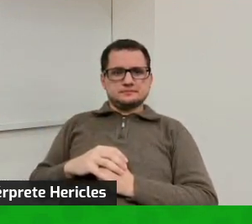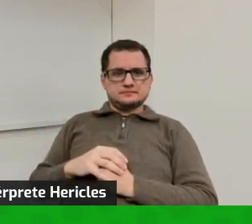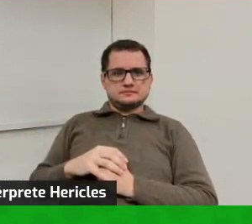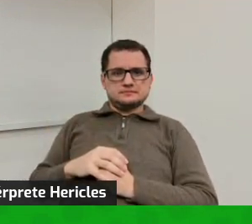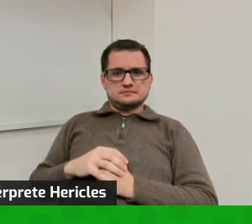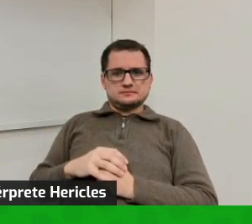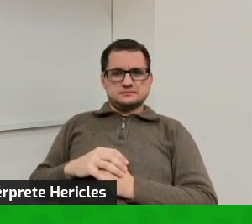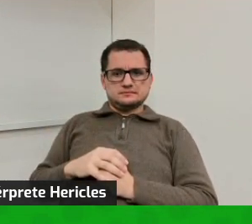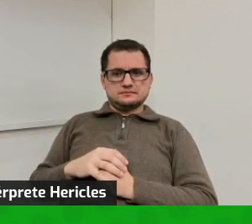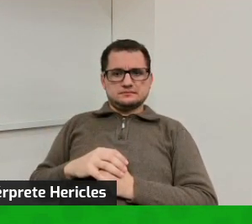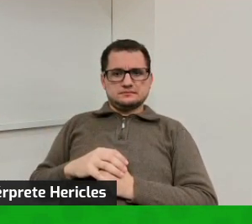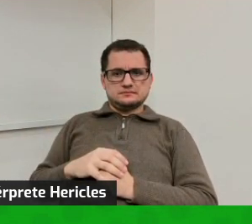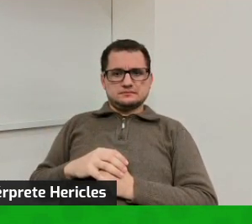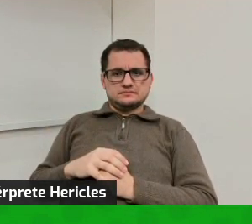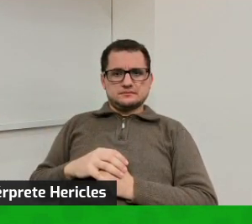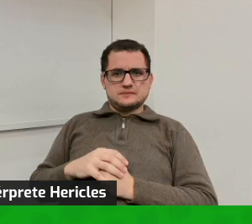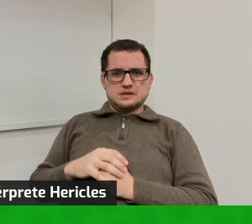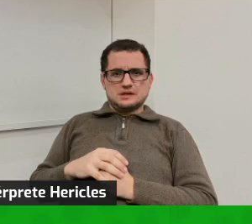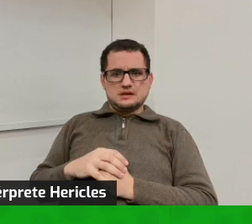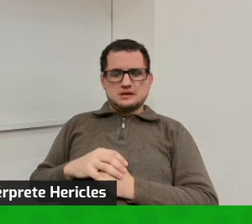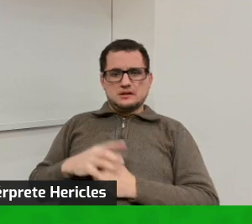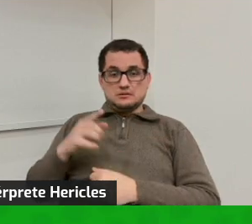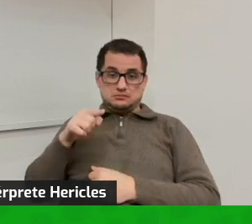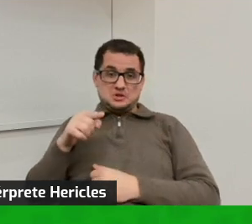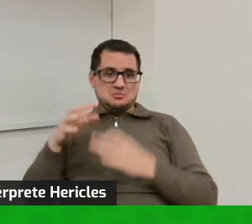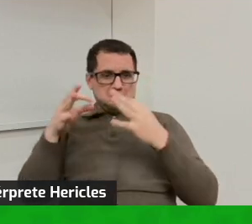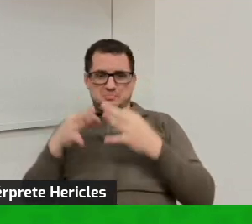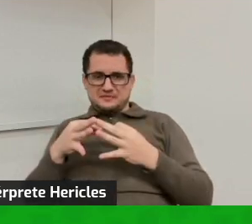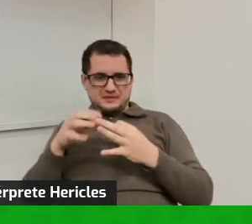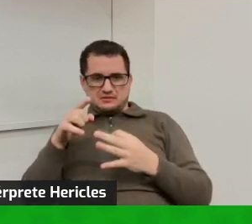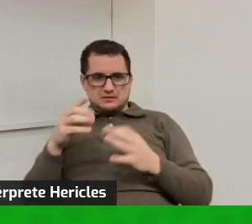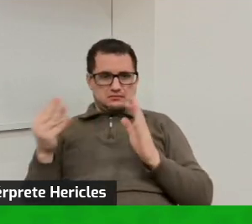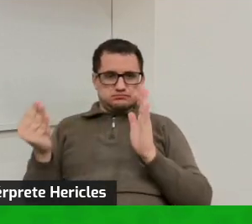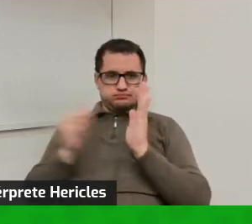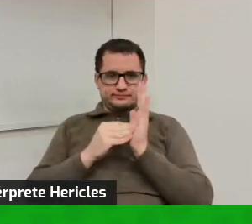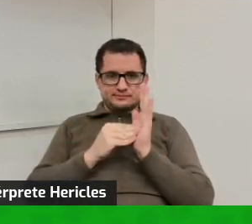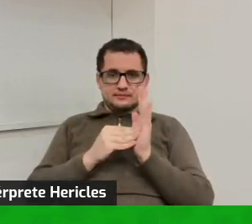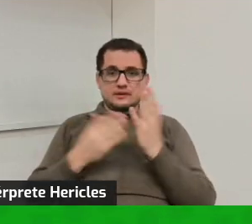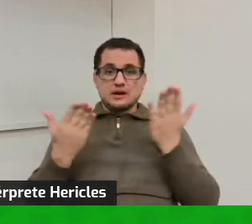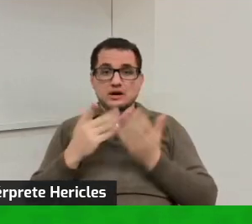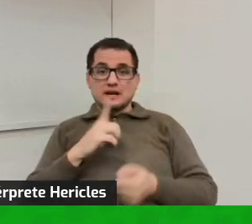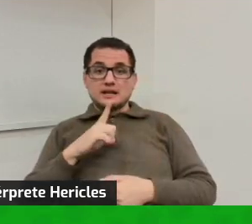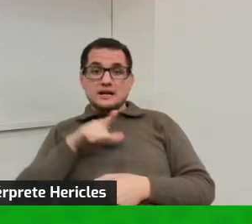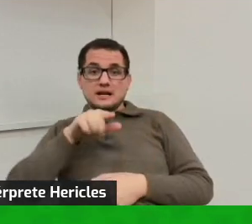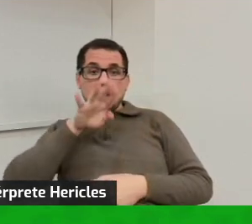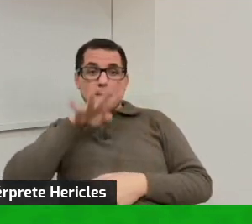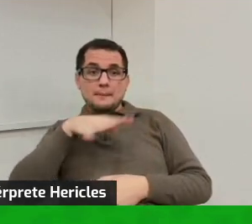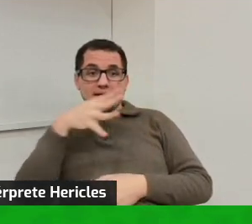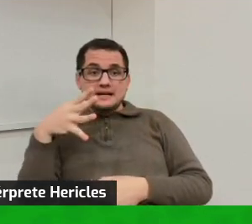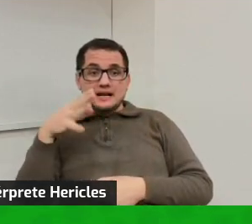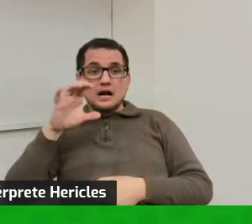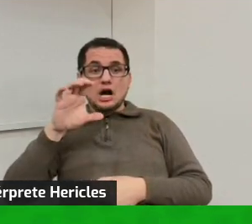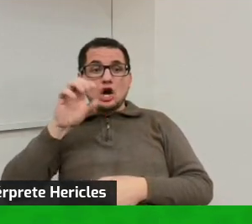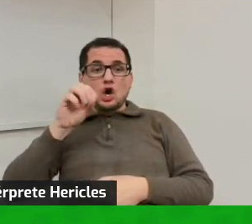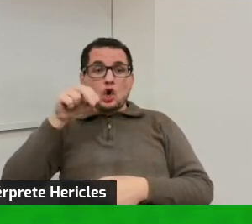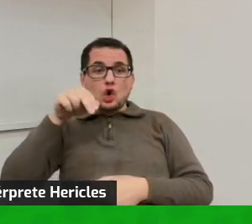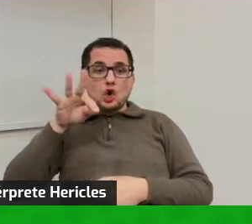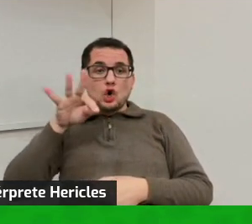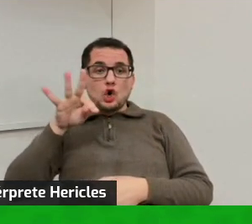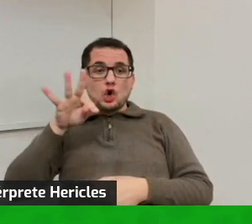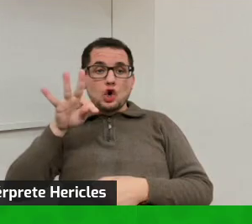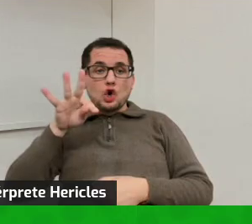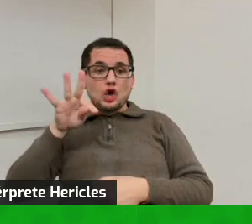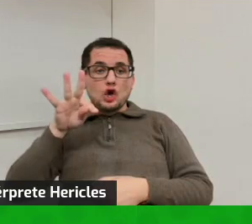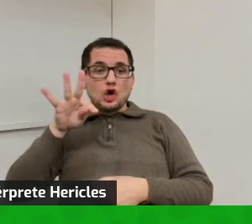Cópia de mala agora. Perfeito, abriu. E agora eu tenho aqui a minha planilha contatos. Onde que estava a